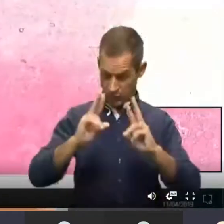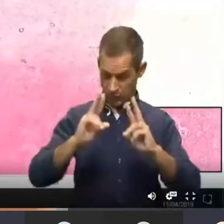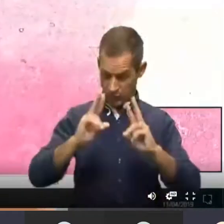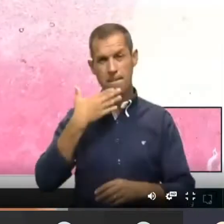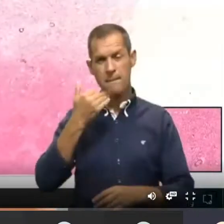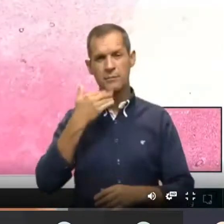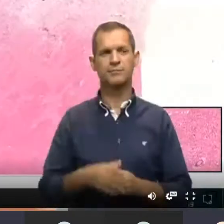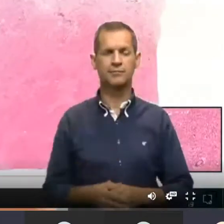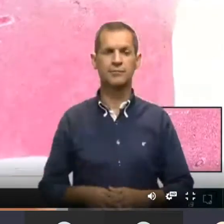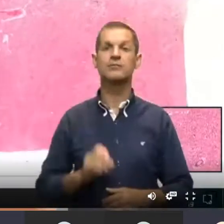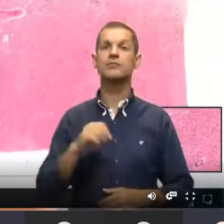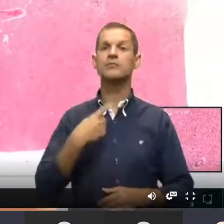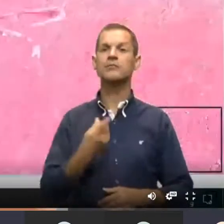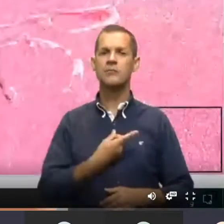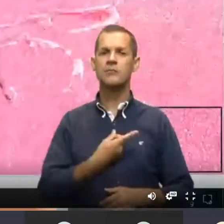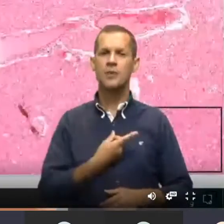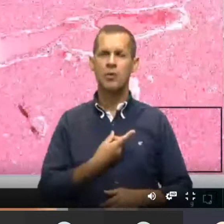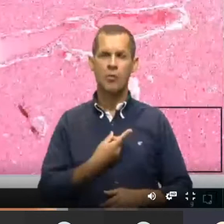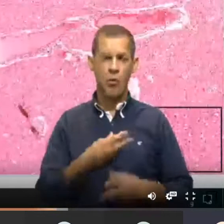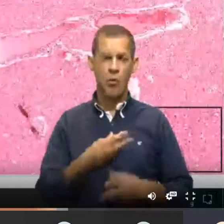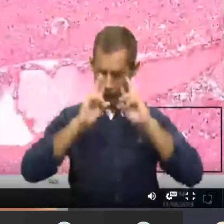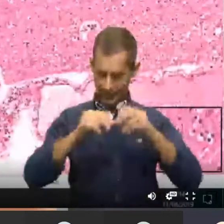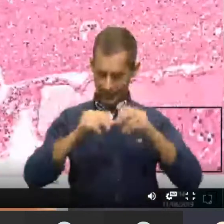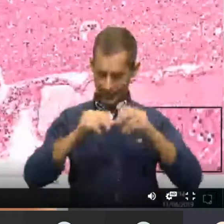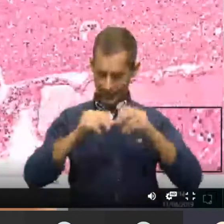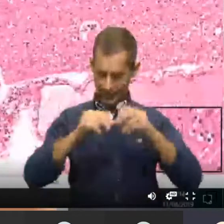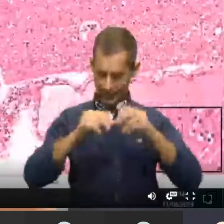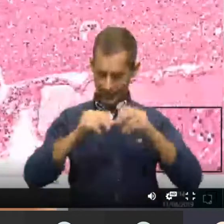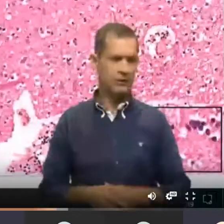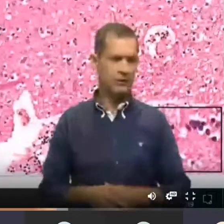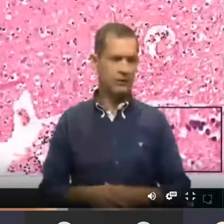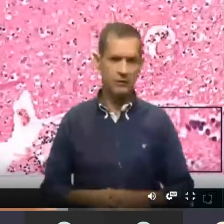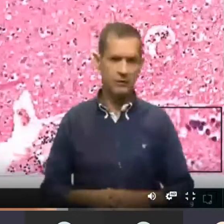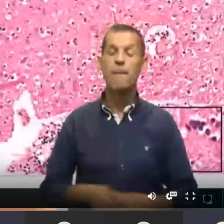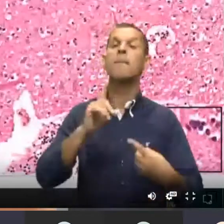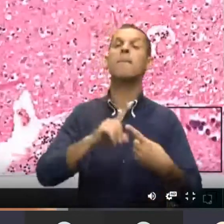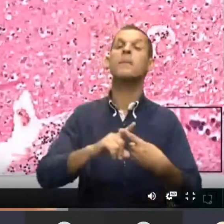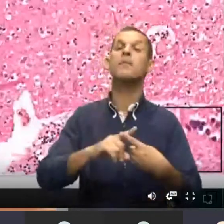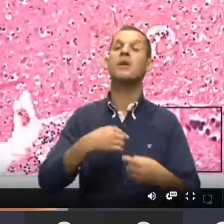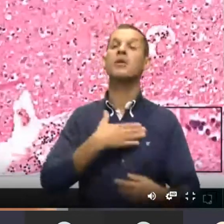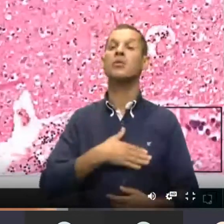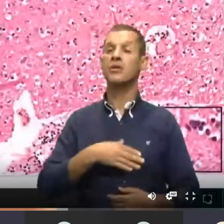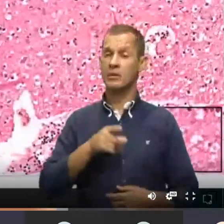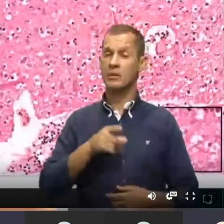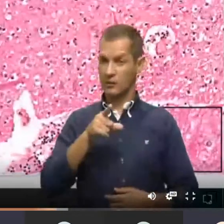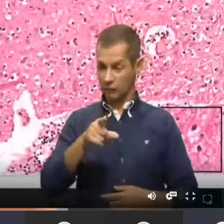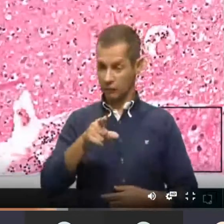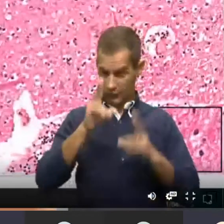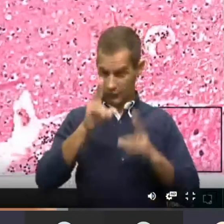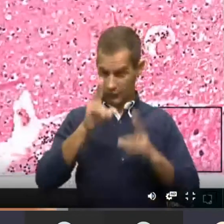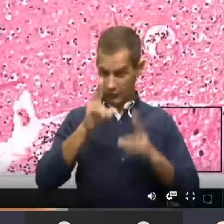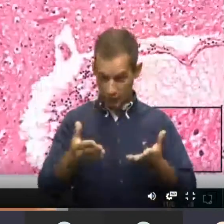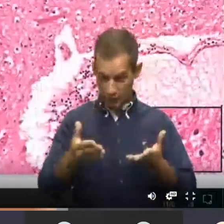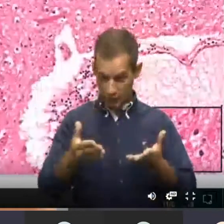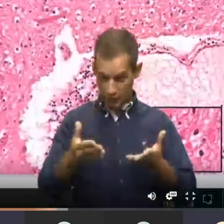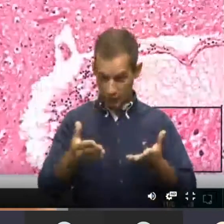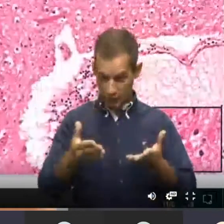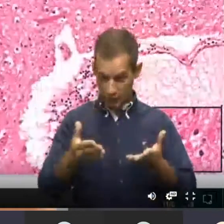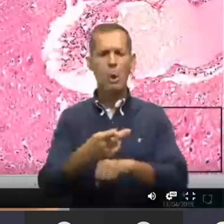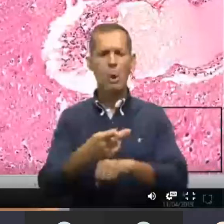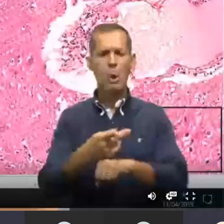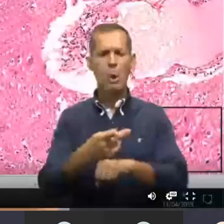uma olhada no que a gente vai observar nessa lâmina, tá? Primeira coisa que eu quero que vocês observem